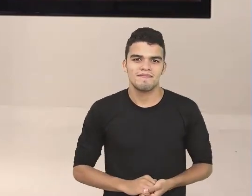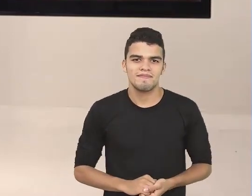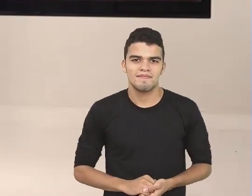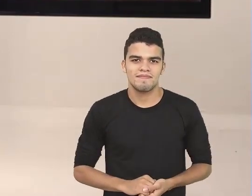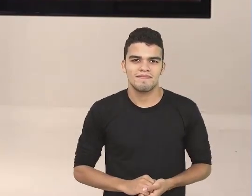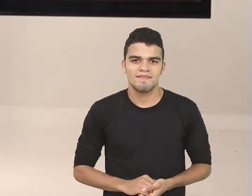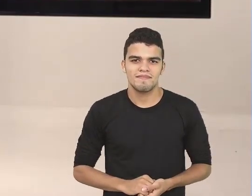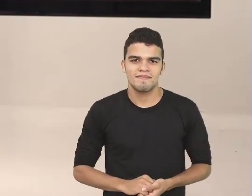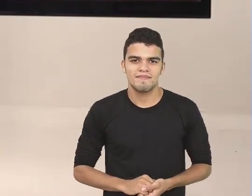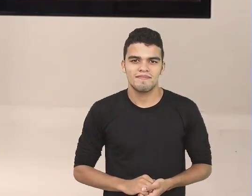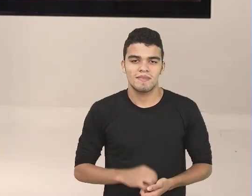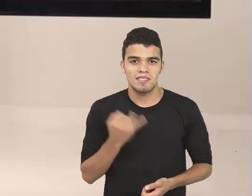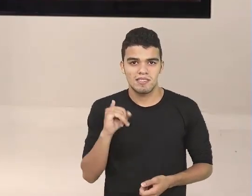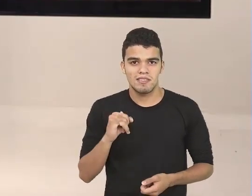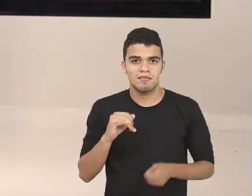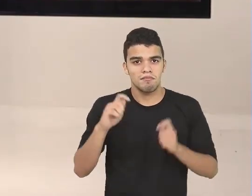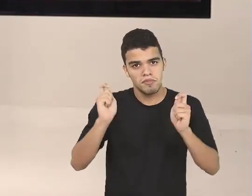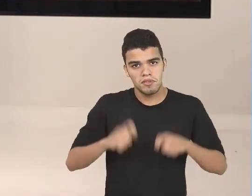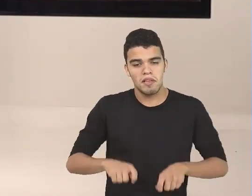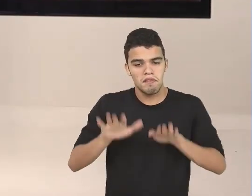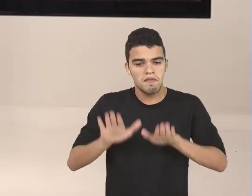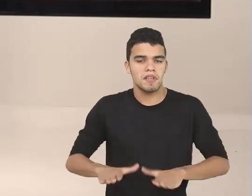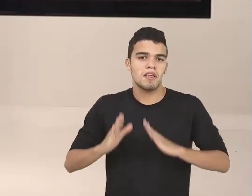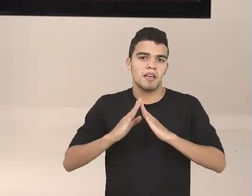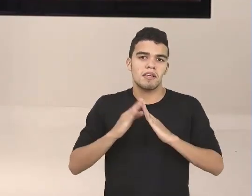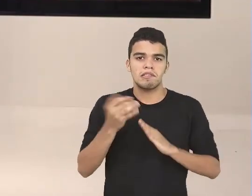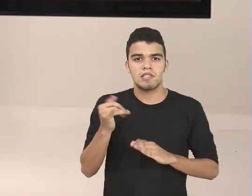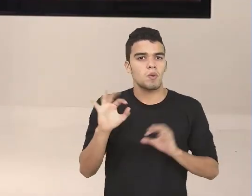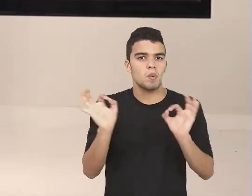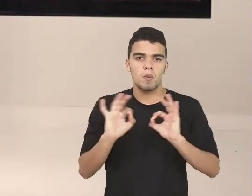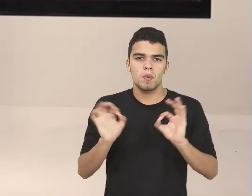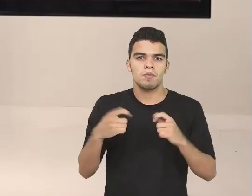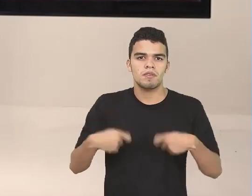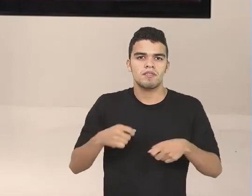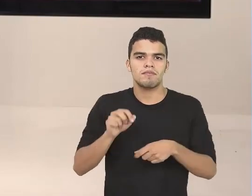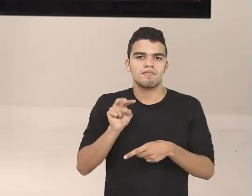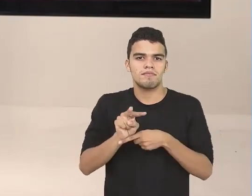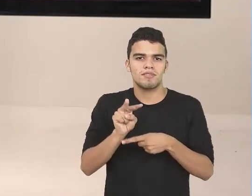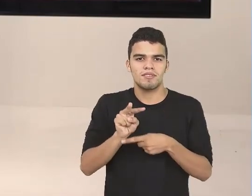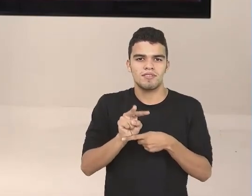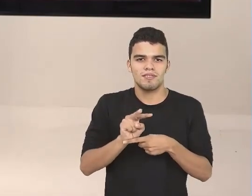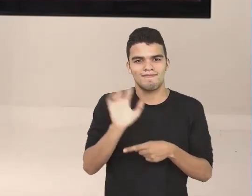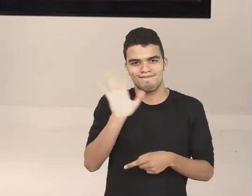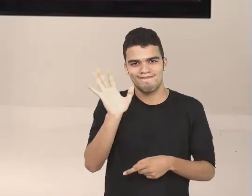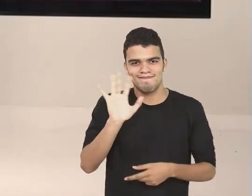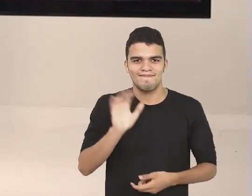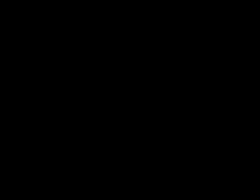Se puder, fique em casa. Se não puder, previna-se. Até mais, pessoal.